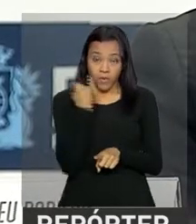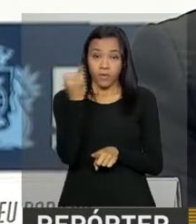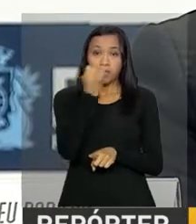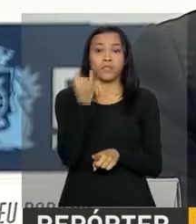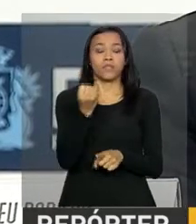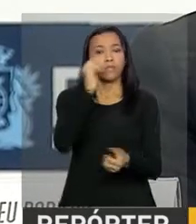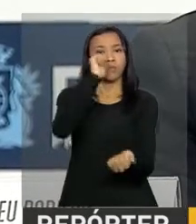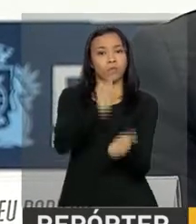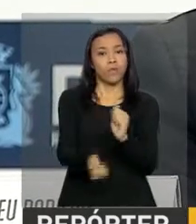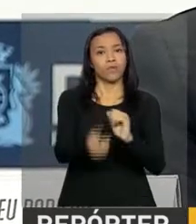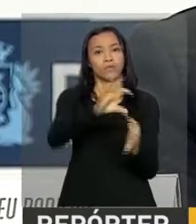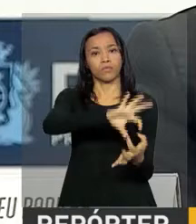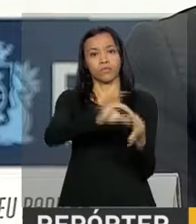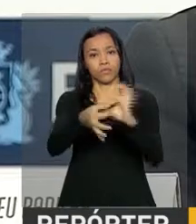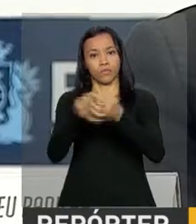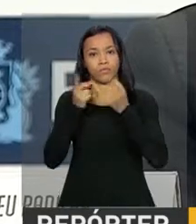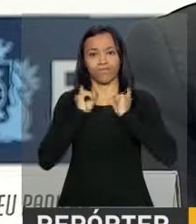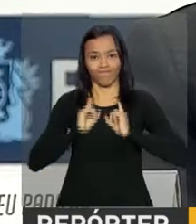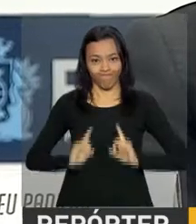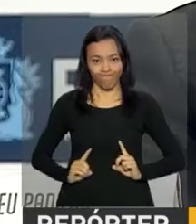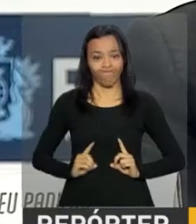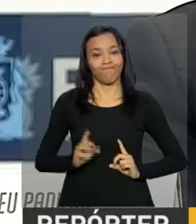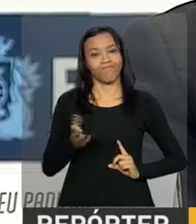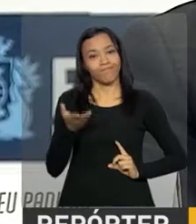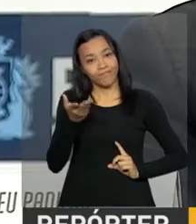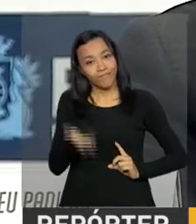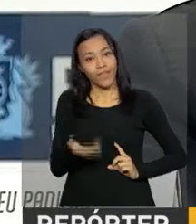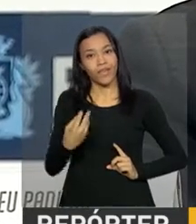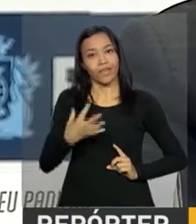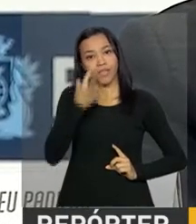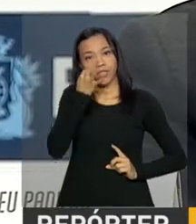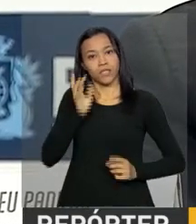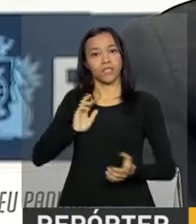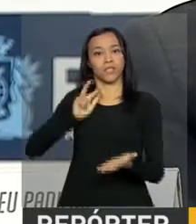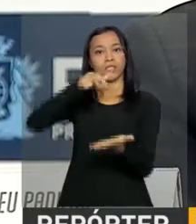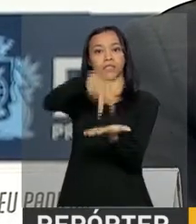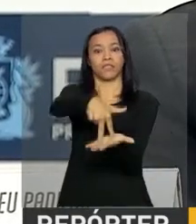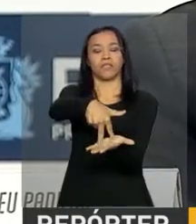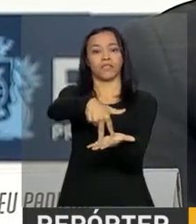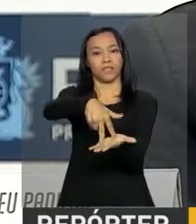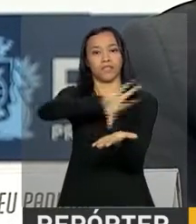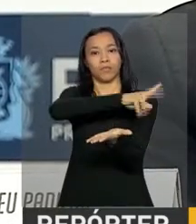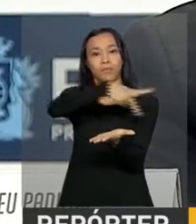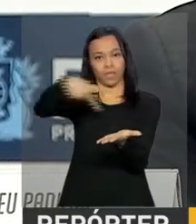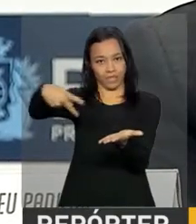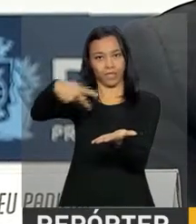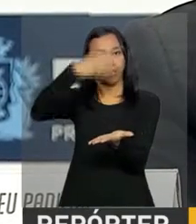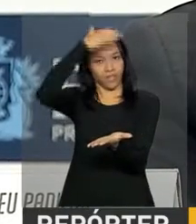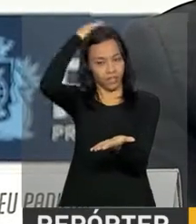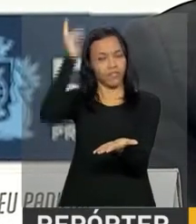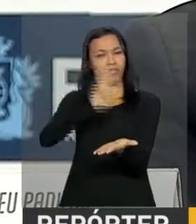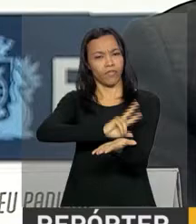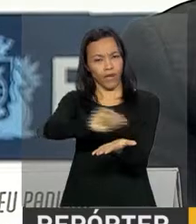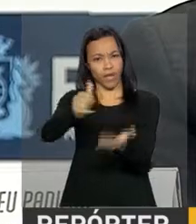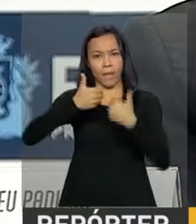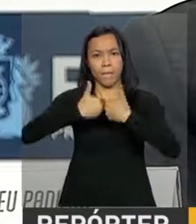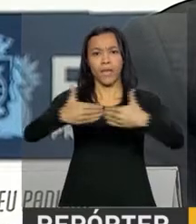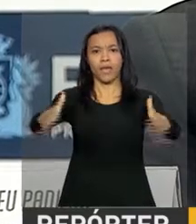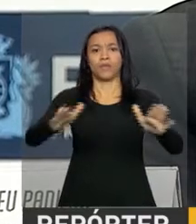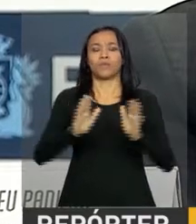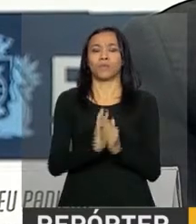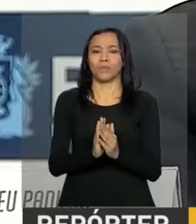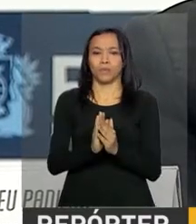Paralímpicos, ela está marcada pela presença do presidente na abertura dos Jogos. Ele estará presente na abertura